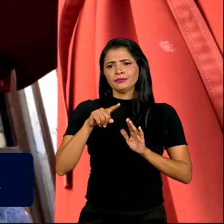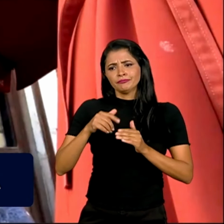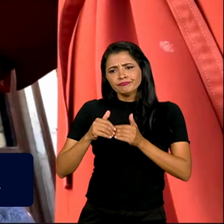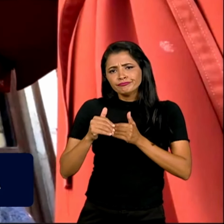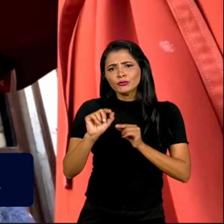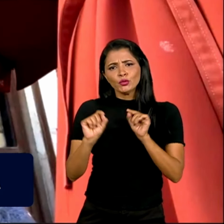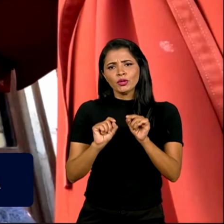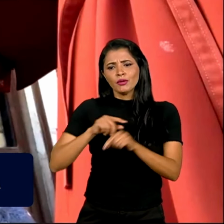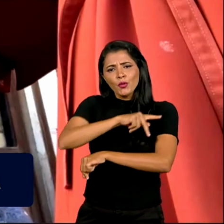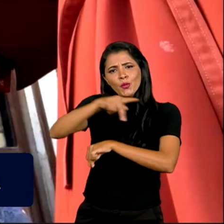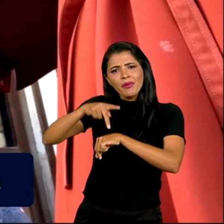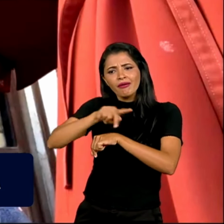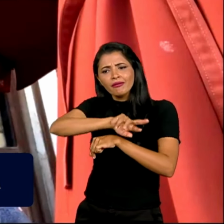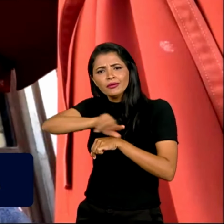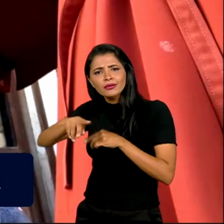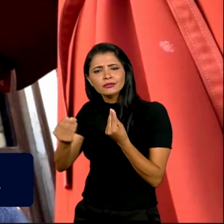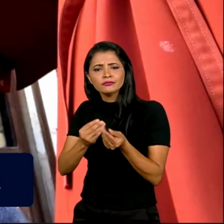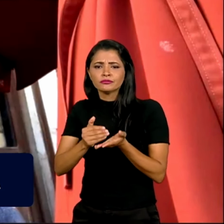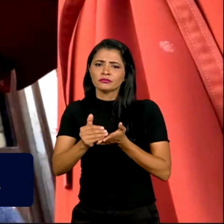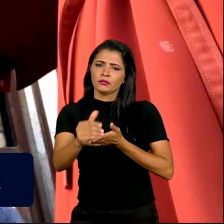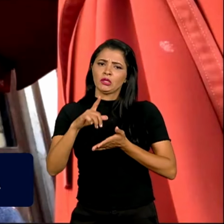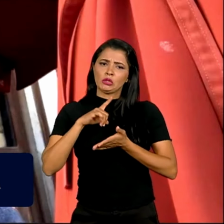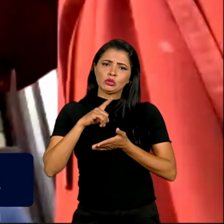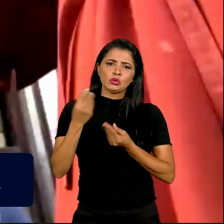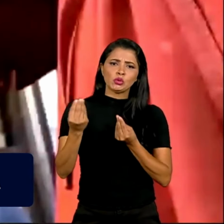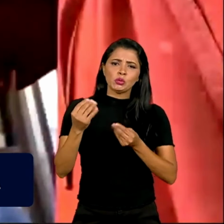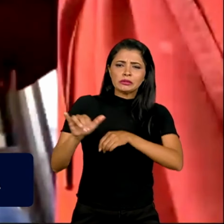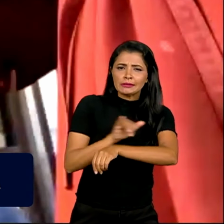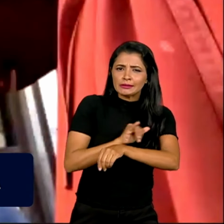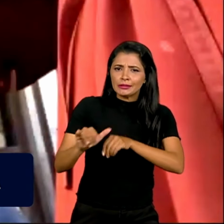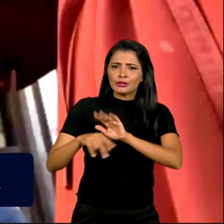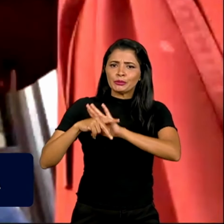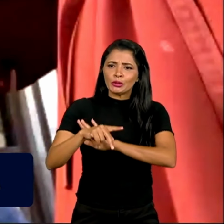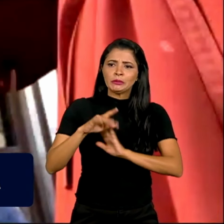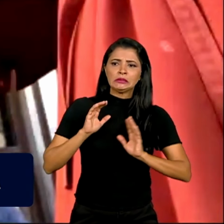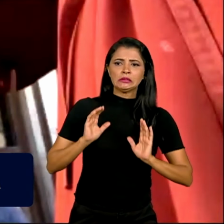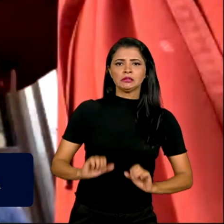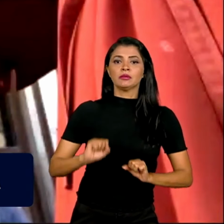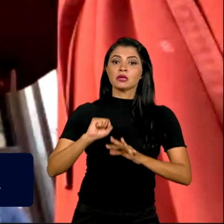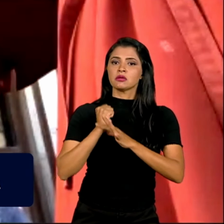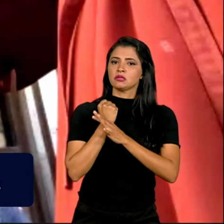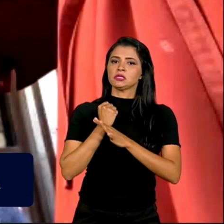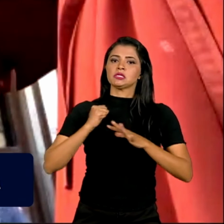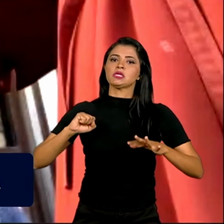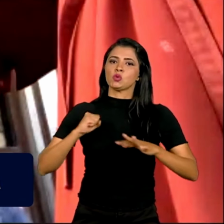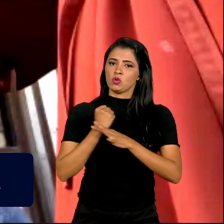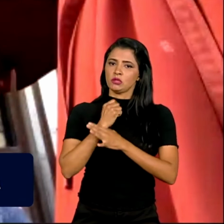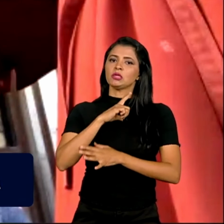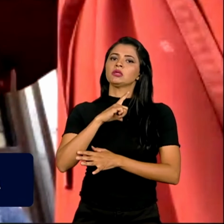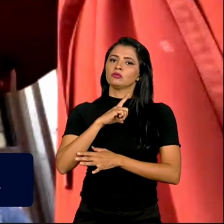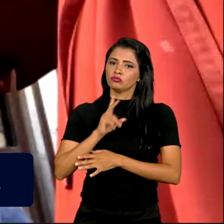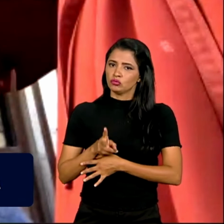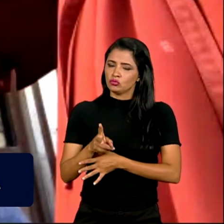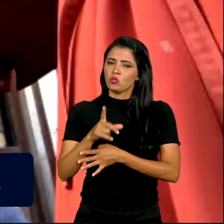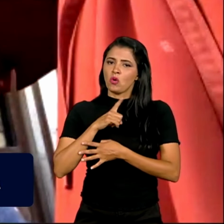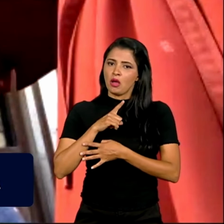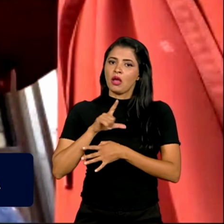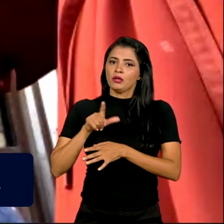os países passaram a tomar medidas sanitárias para garantir a segurança